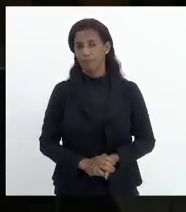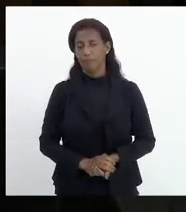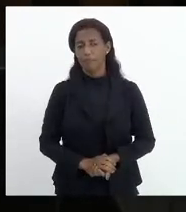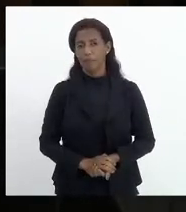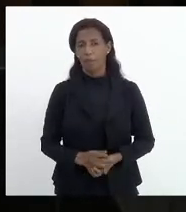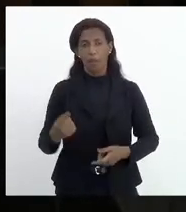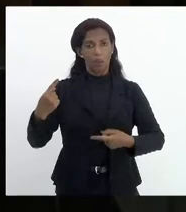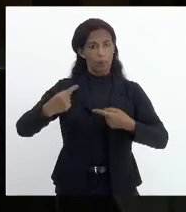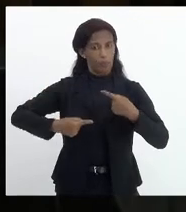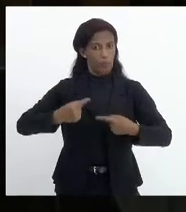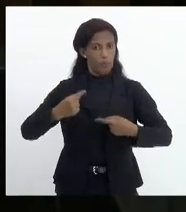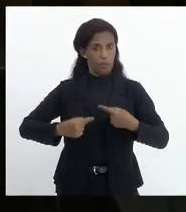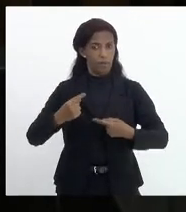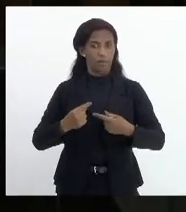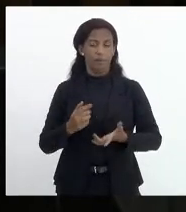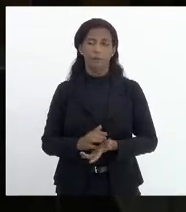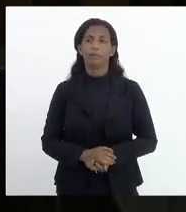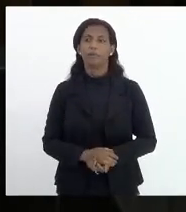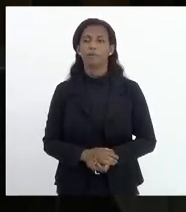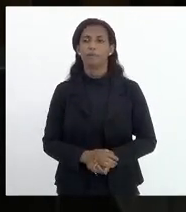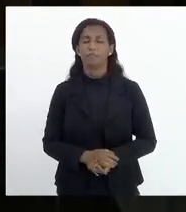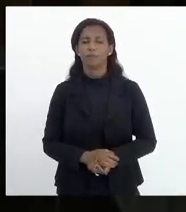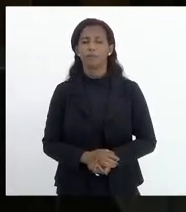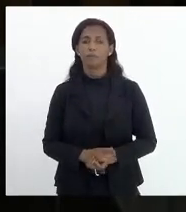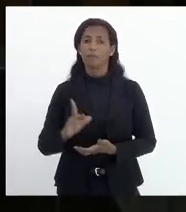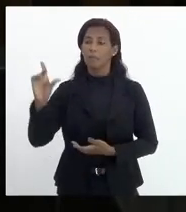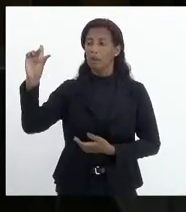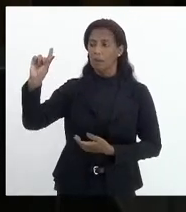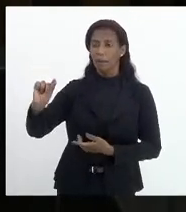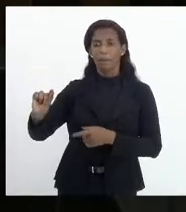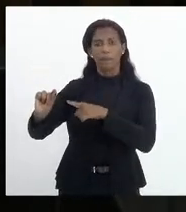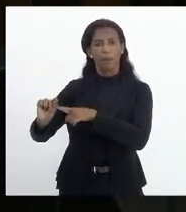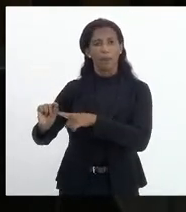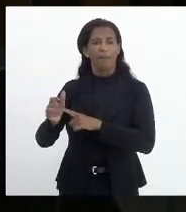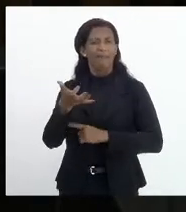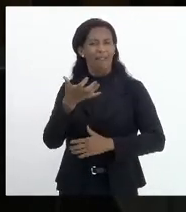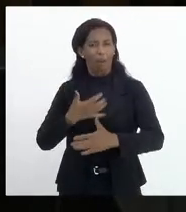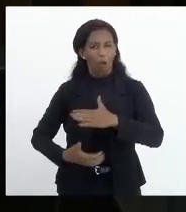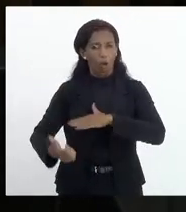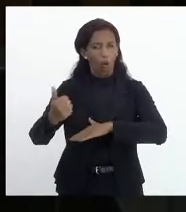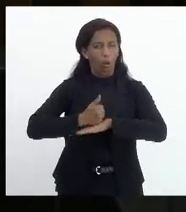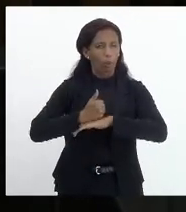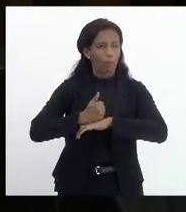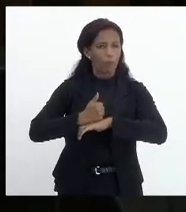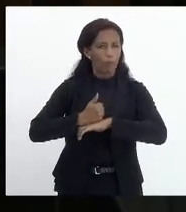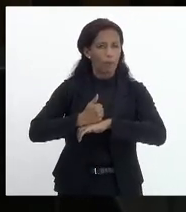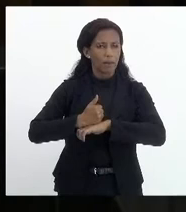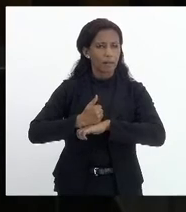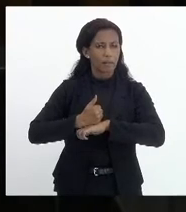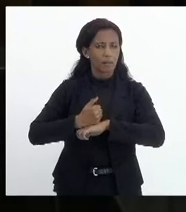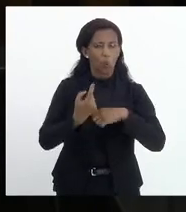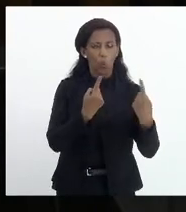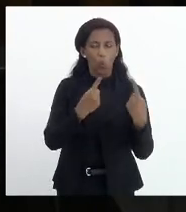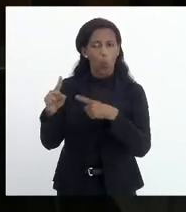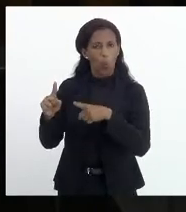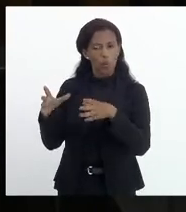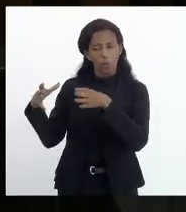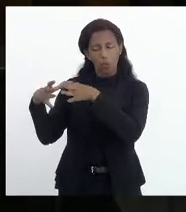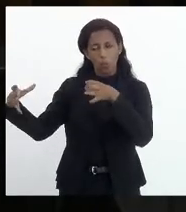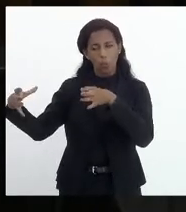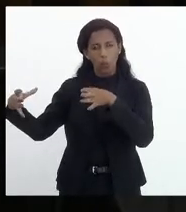e politicamente e a minoria querendo dar um golpe é contra a